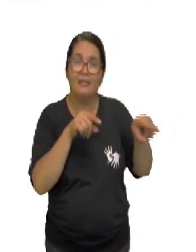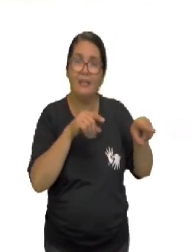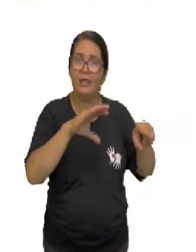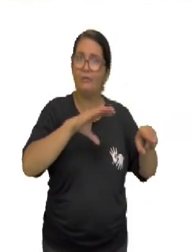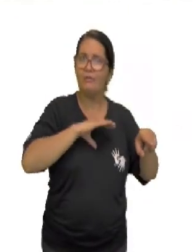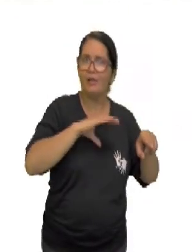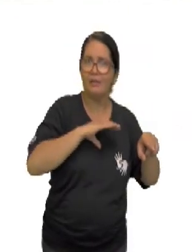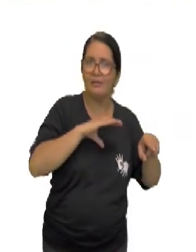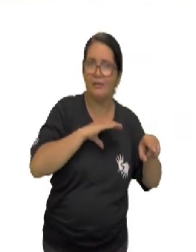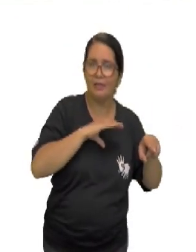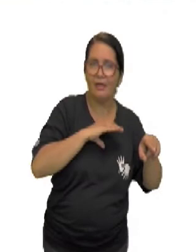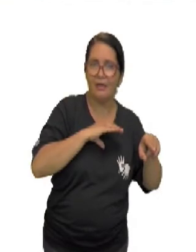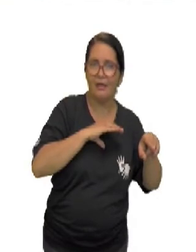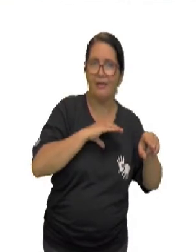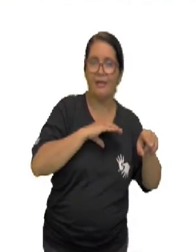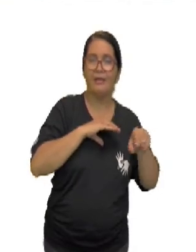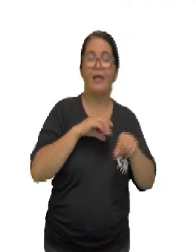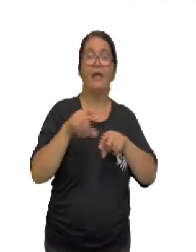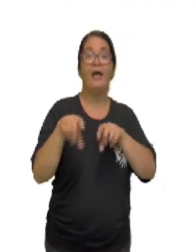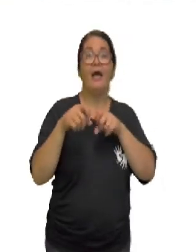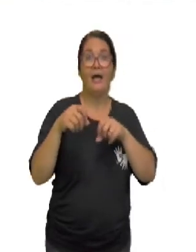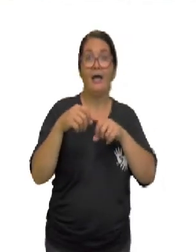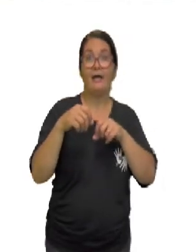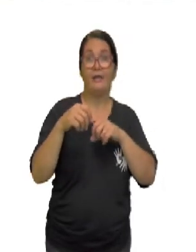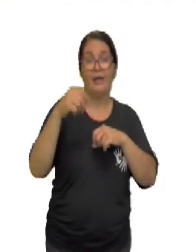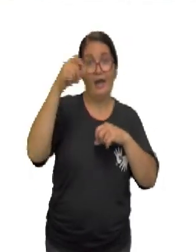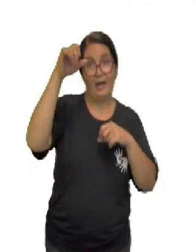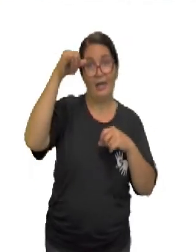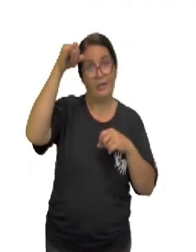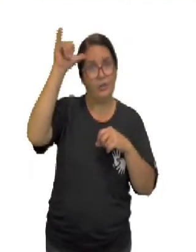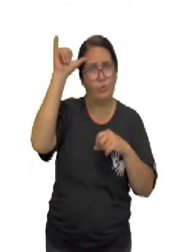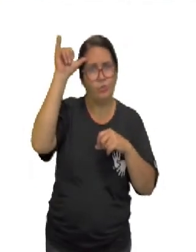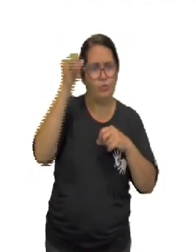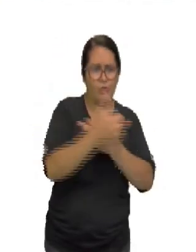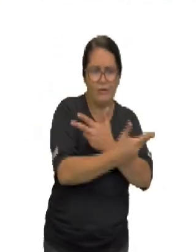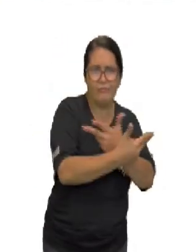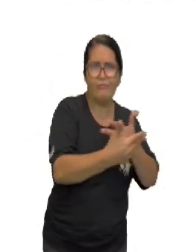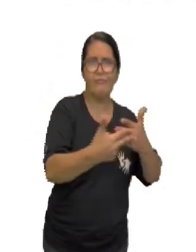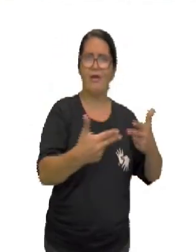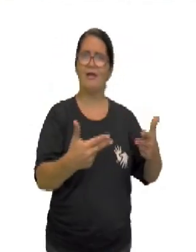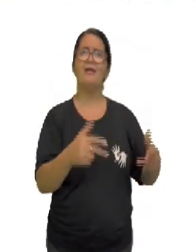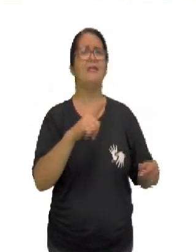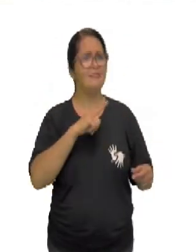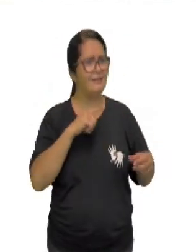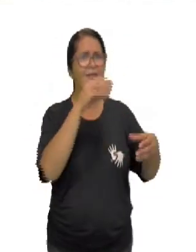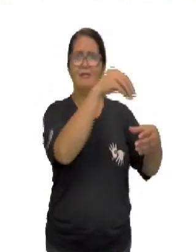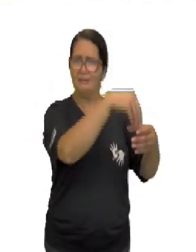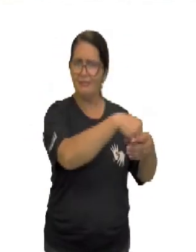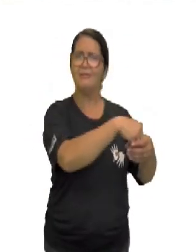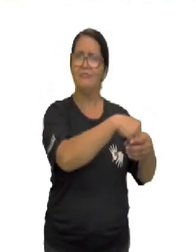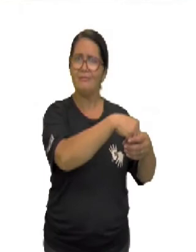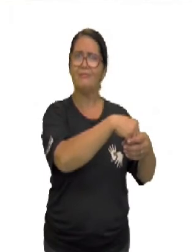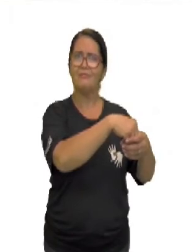muita tecnologia. Então, tem alta produtividade.